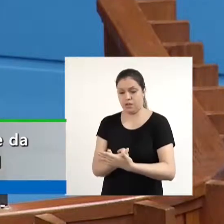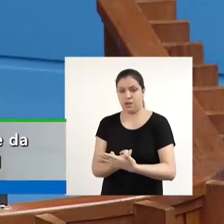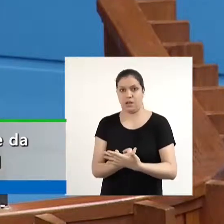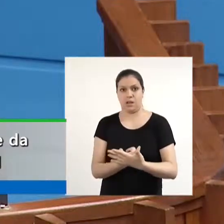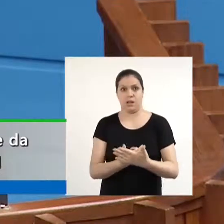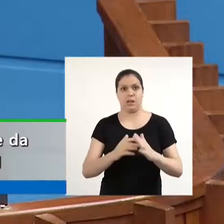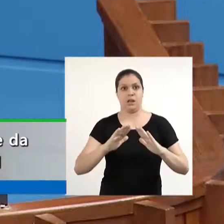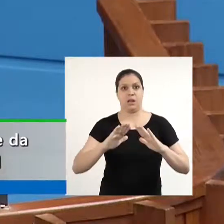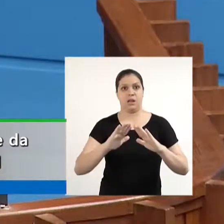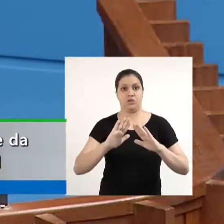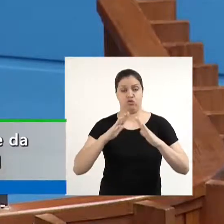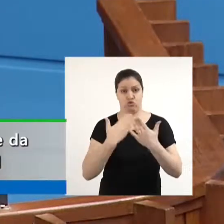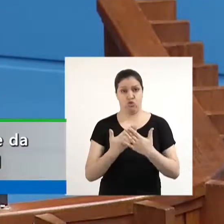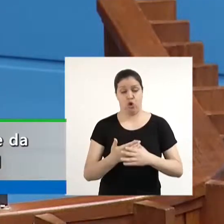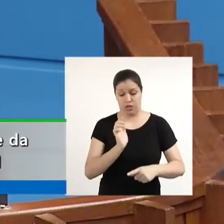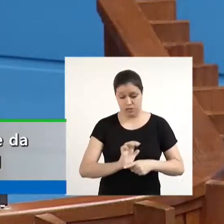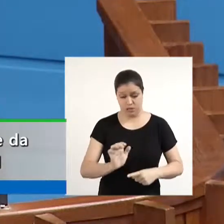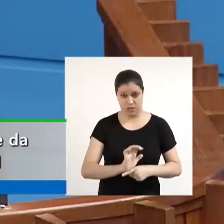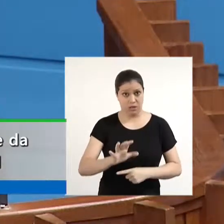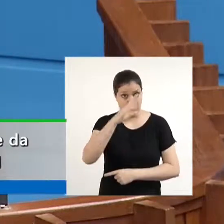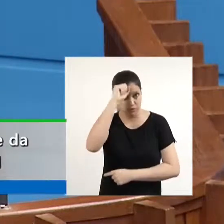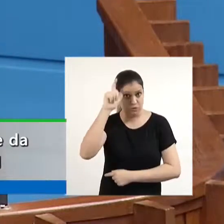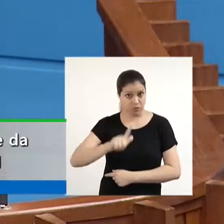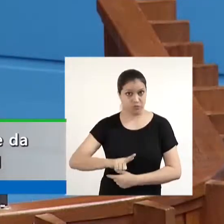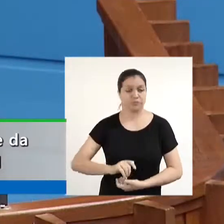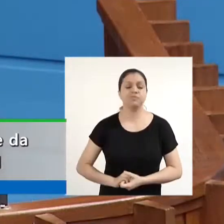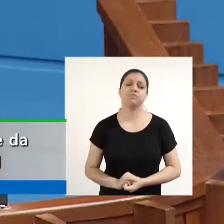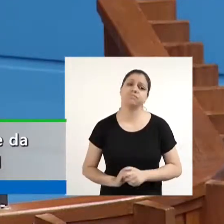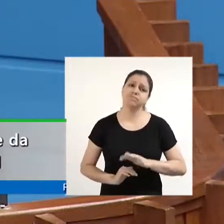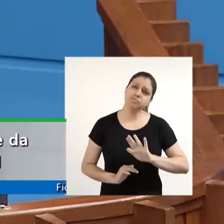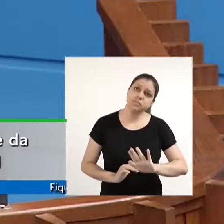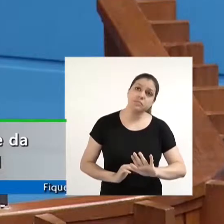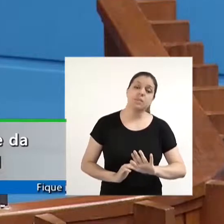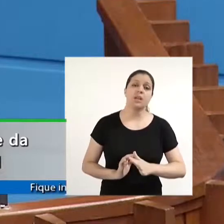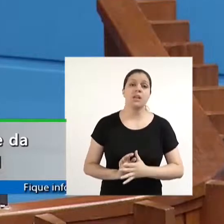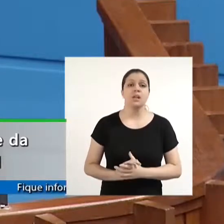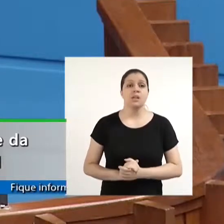de Ensino do Estado de Mato Grosso do Sul. Enfim,